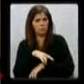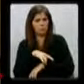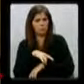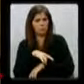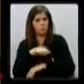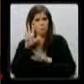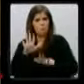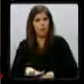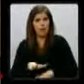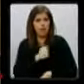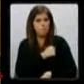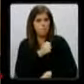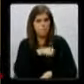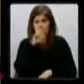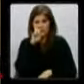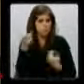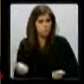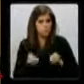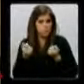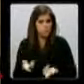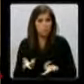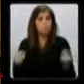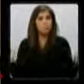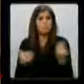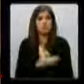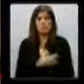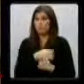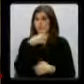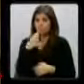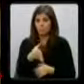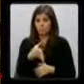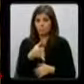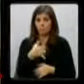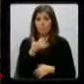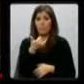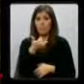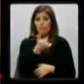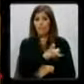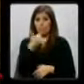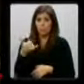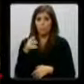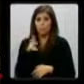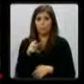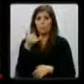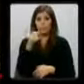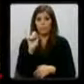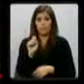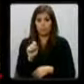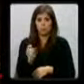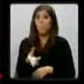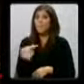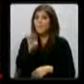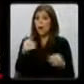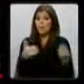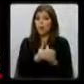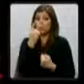em paragem cardiorrespiratória. A morte foi declarada às 22h20. É mais uma